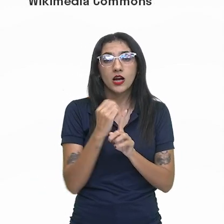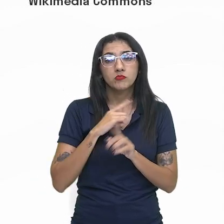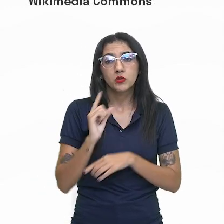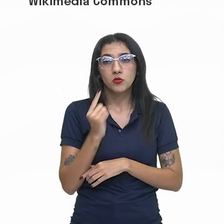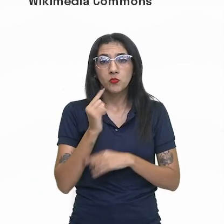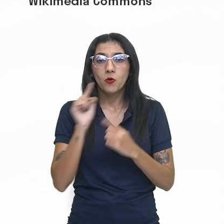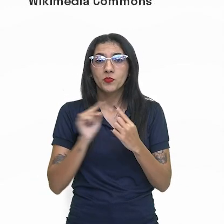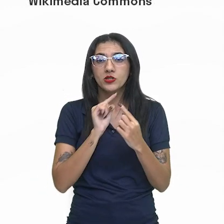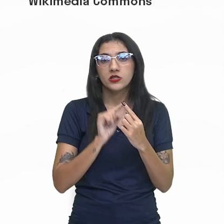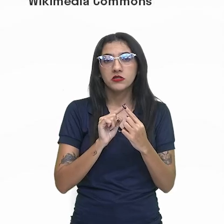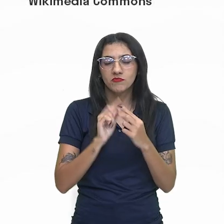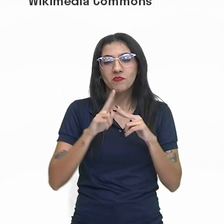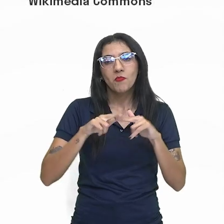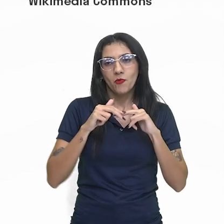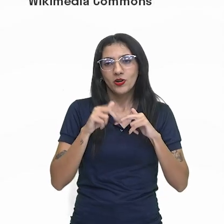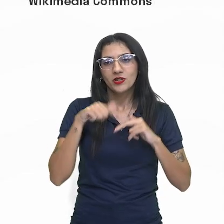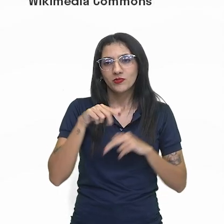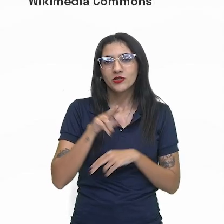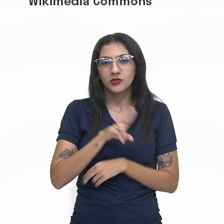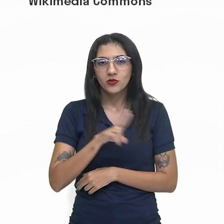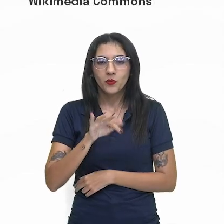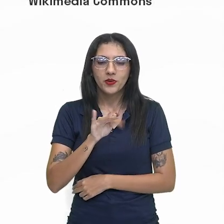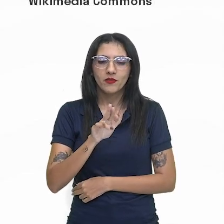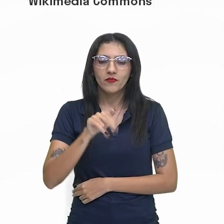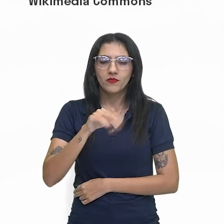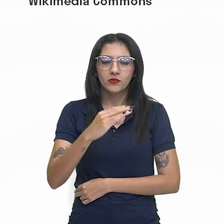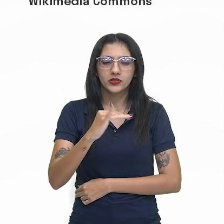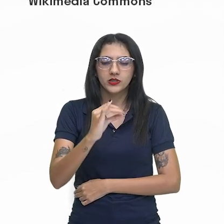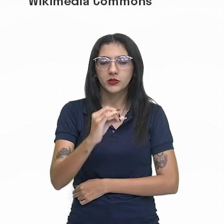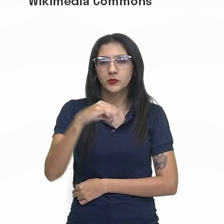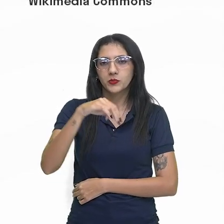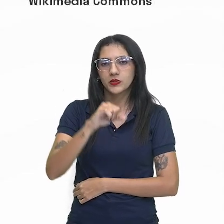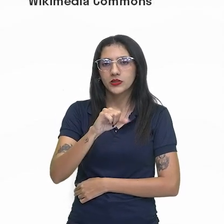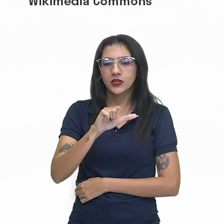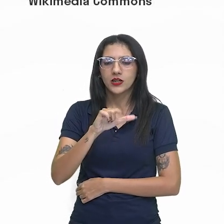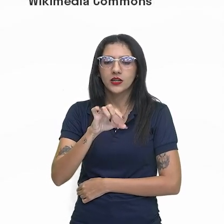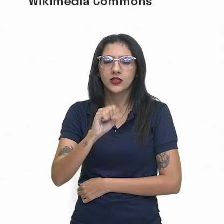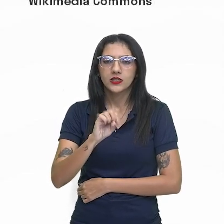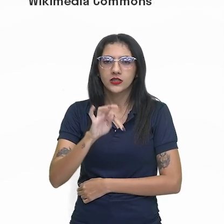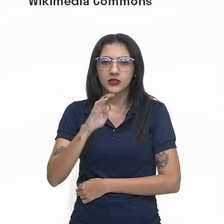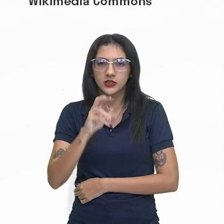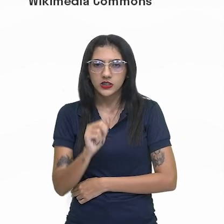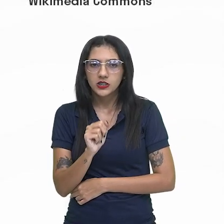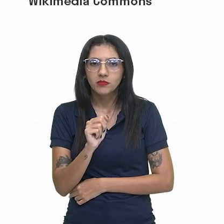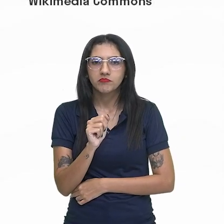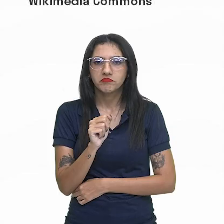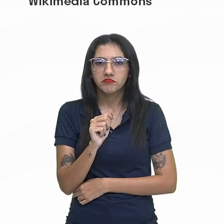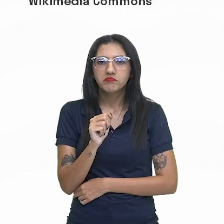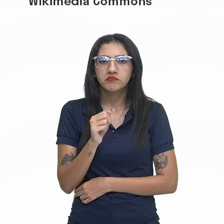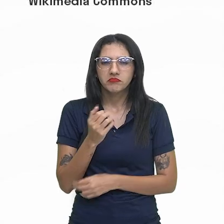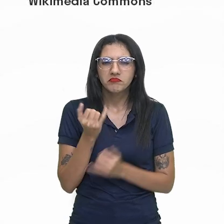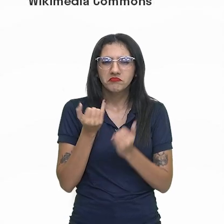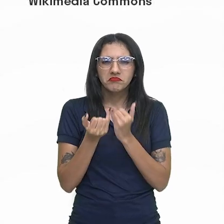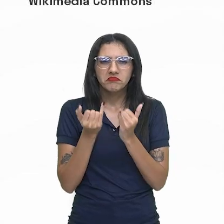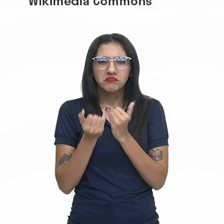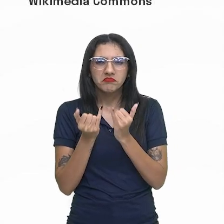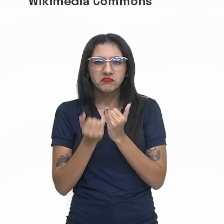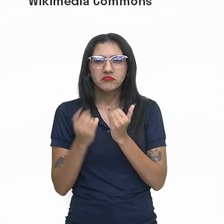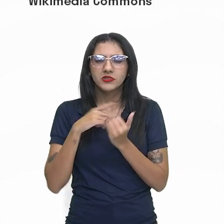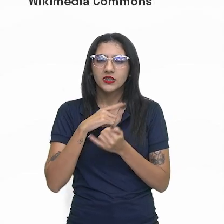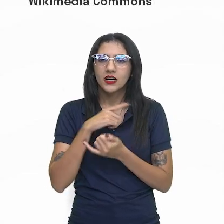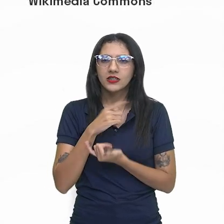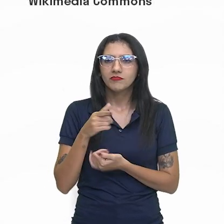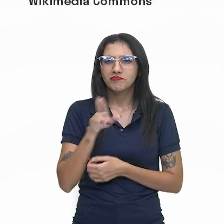daí método funcionalista, né? Assim como cada um dos órgãos humanos. Também essa metodologia